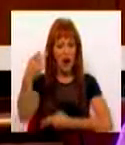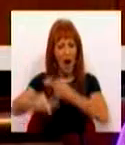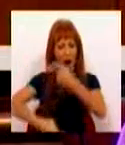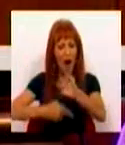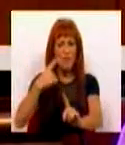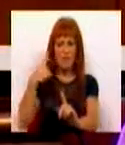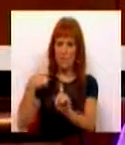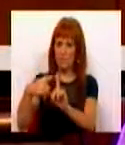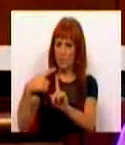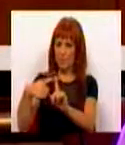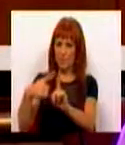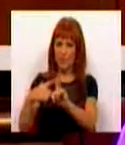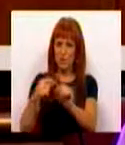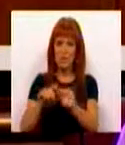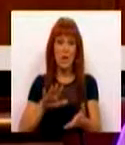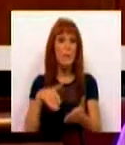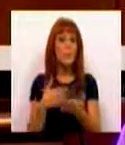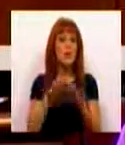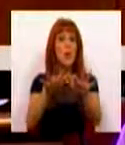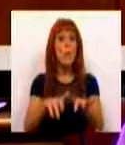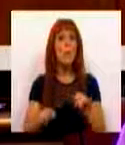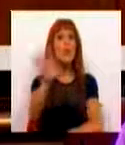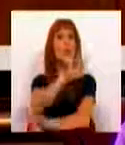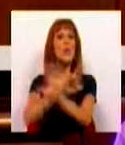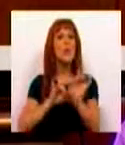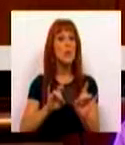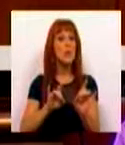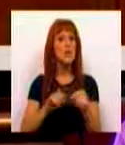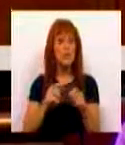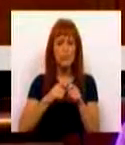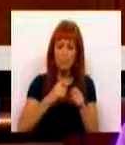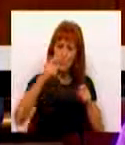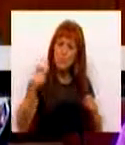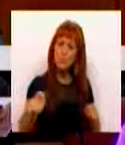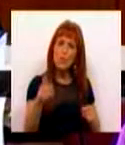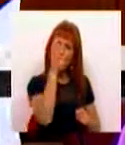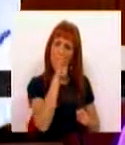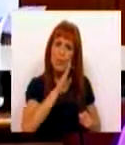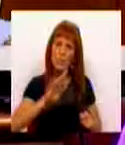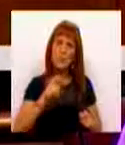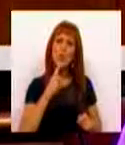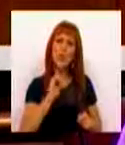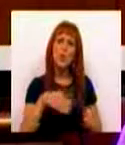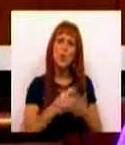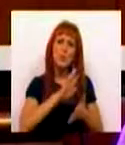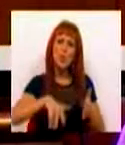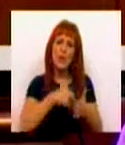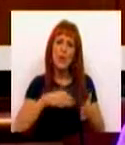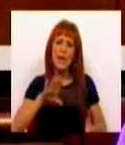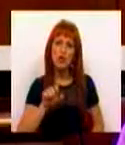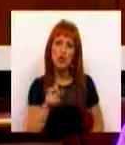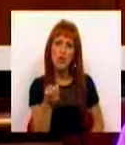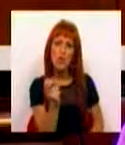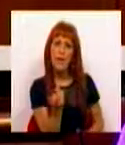avaliação positiva e de propor ao Parlamento Europeu o prolongamento da execução do chamado Plano Juncker,